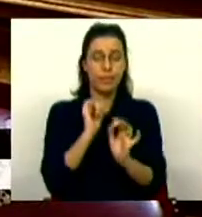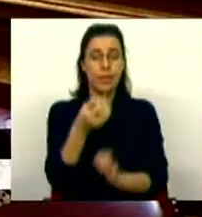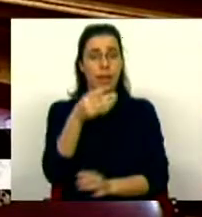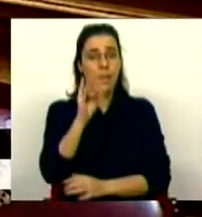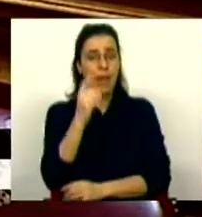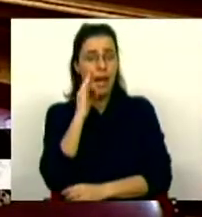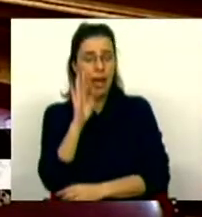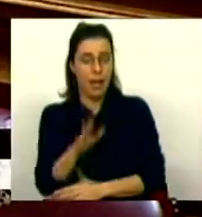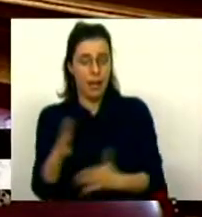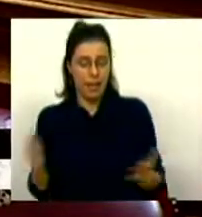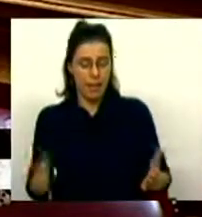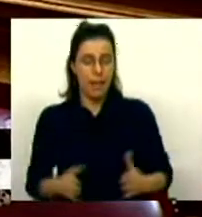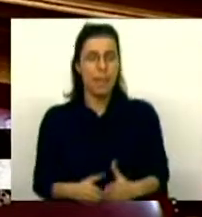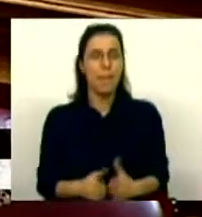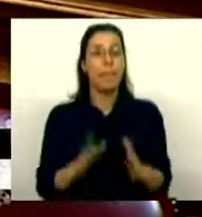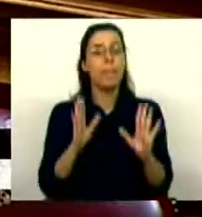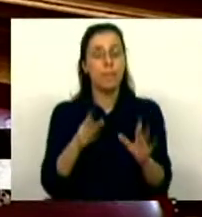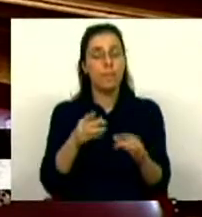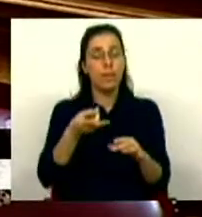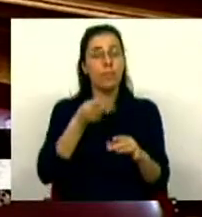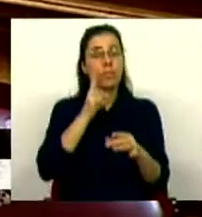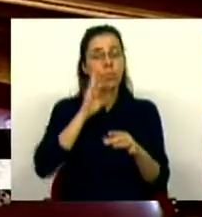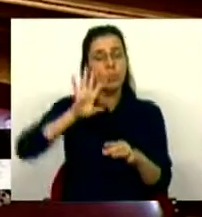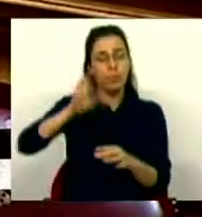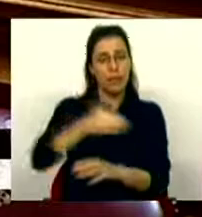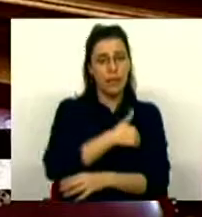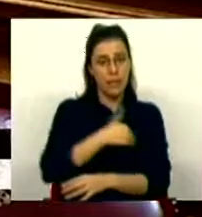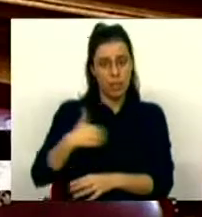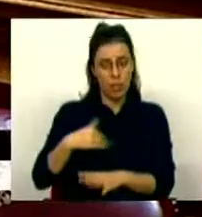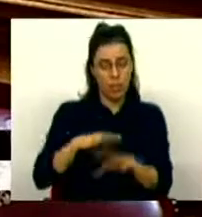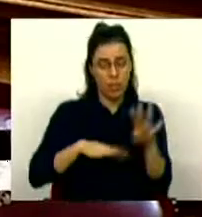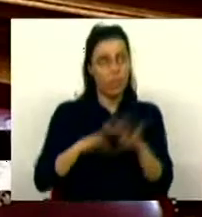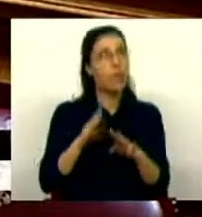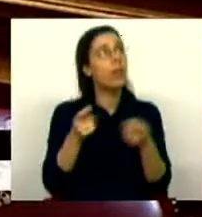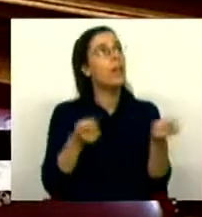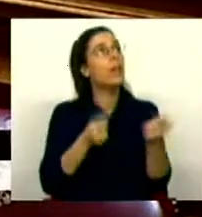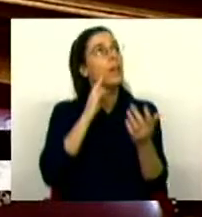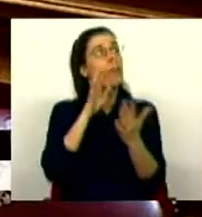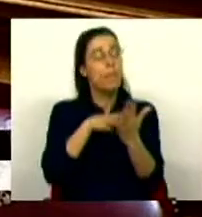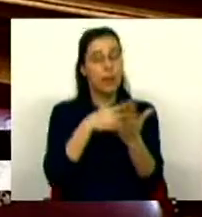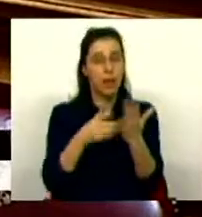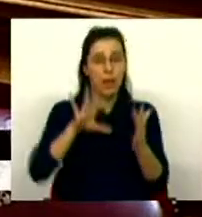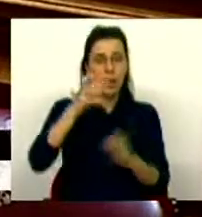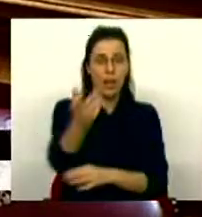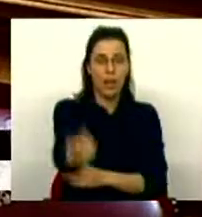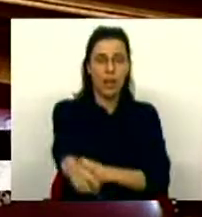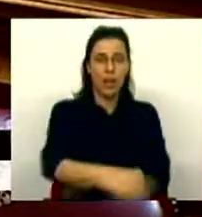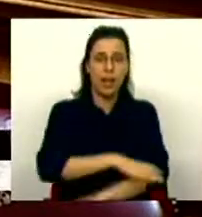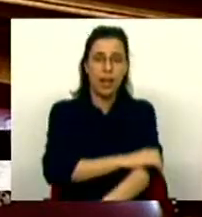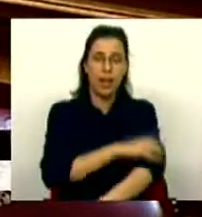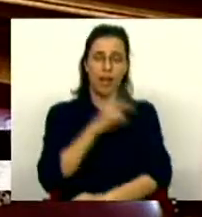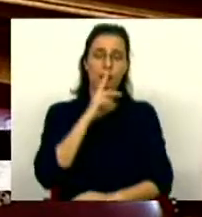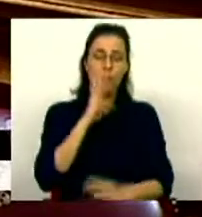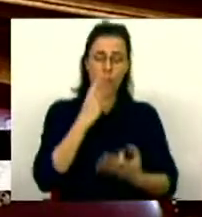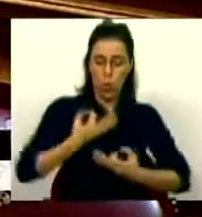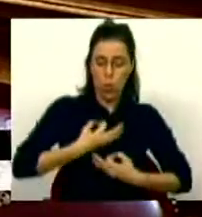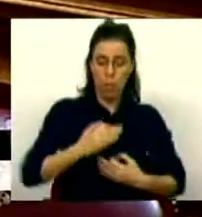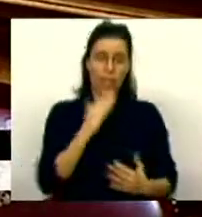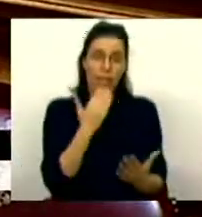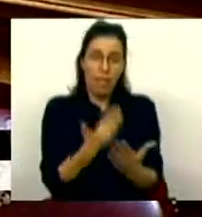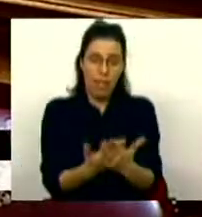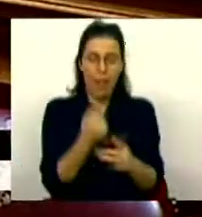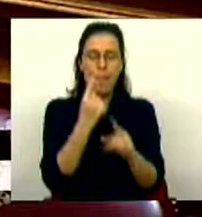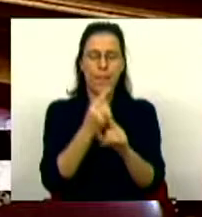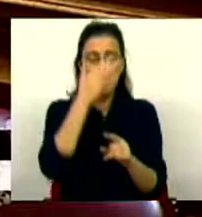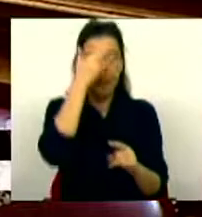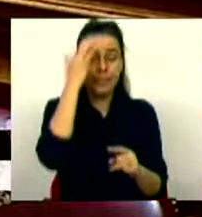Socialista. Compete às administrações regionais de saúde fazer a gestão e o planeamento regional das respostas da prestação de cuidados, e é também